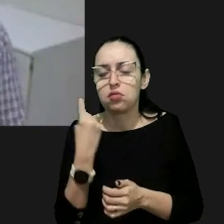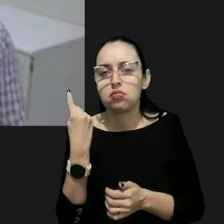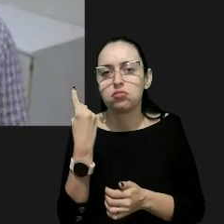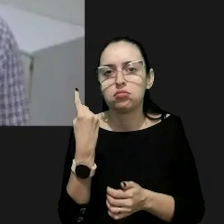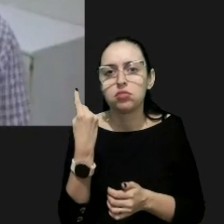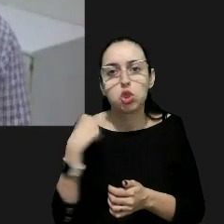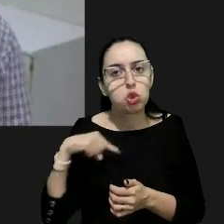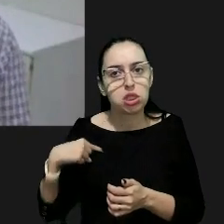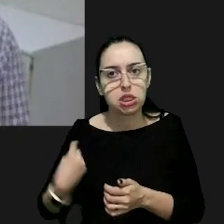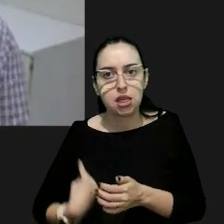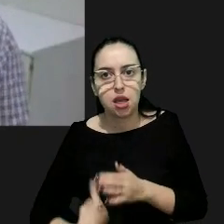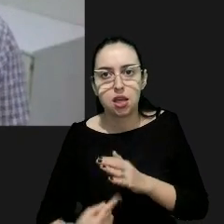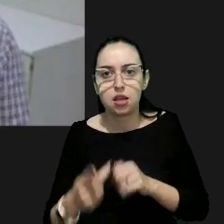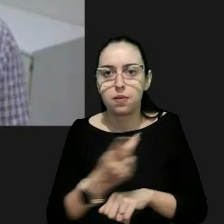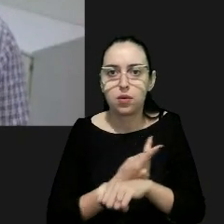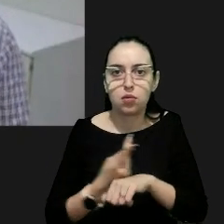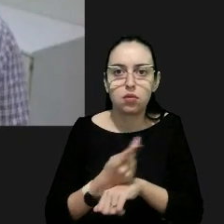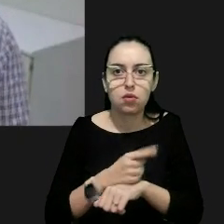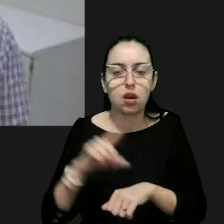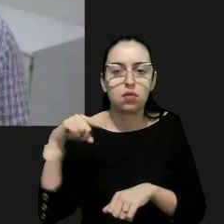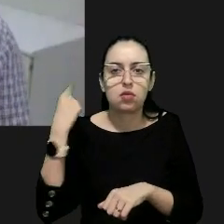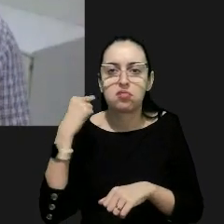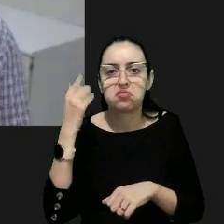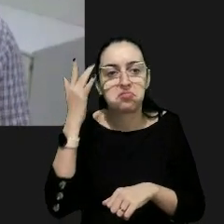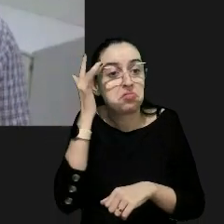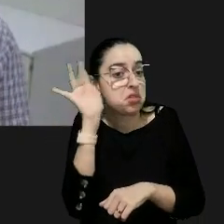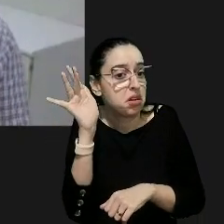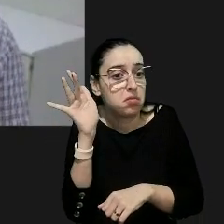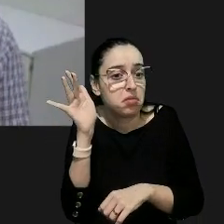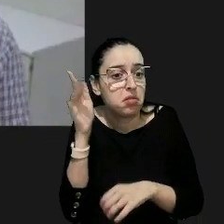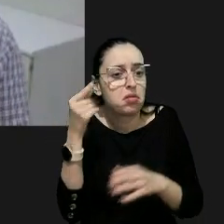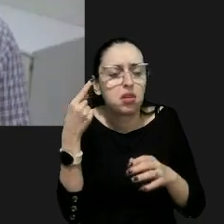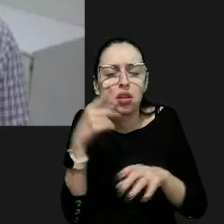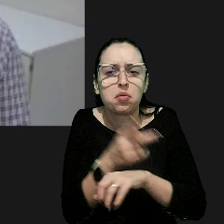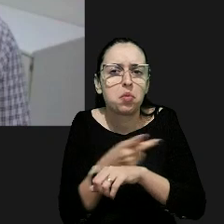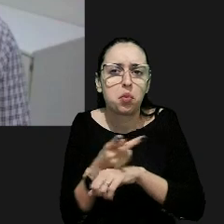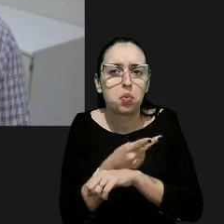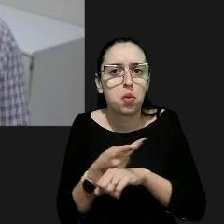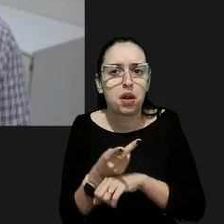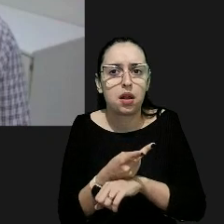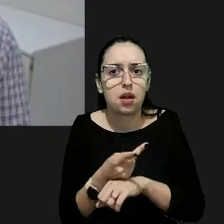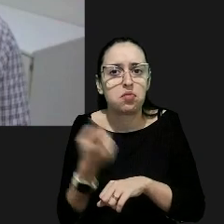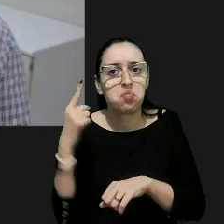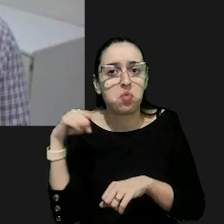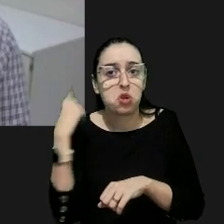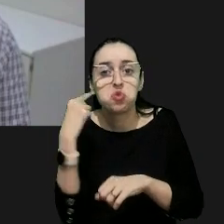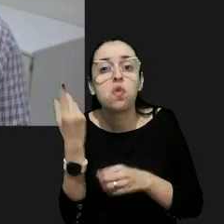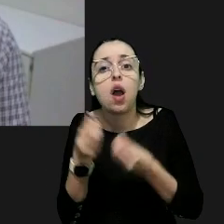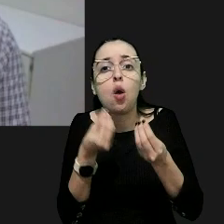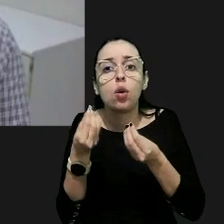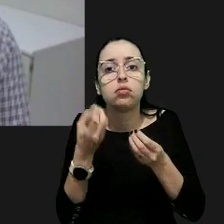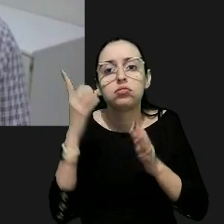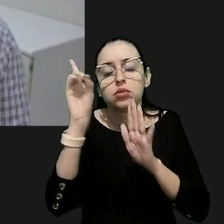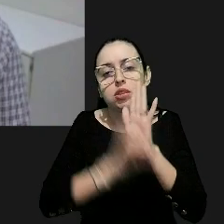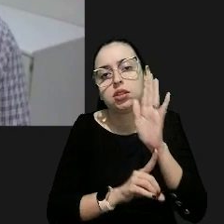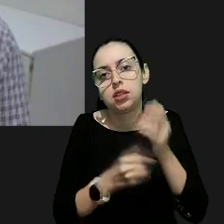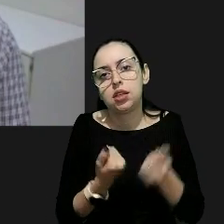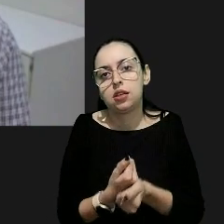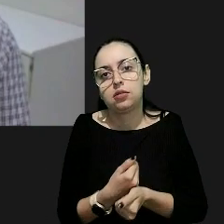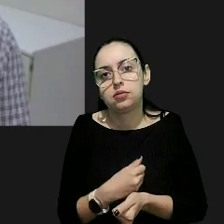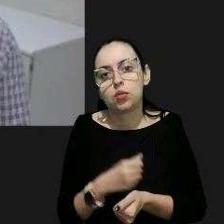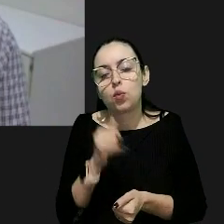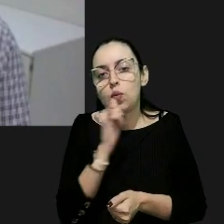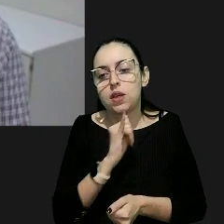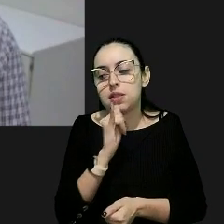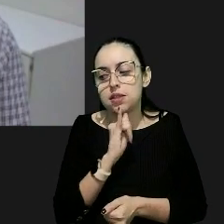o idoso ele está isolado, então ele não vai sair procurar um advogado porque ele não sabe nem quem que ele vai procurar, nem que advogado ele vai procurar, ele não